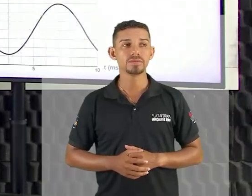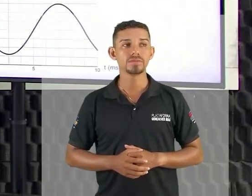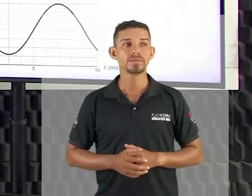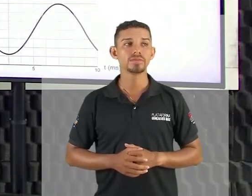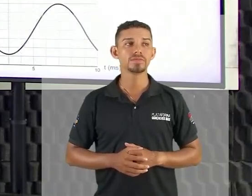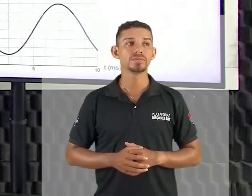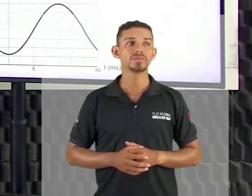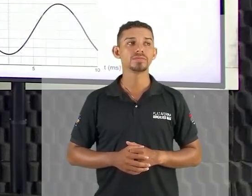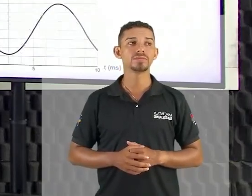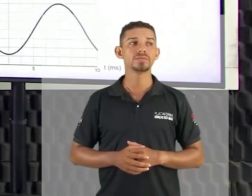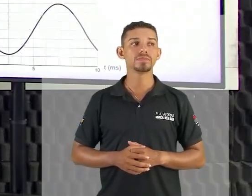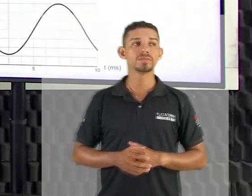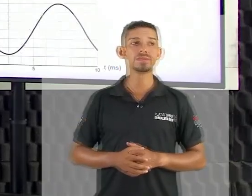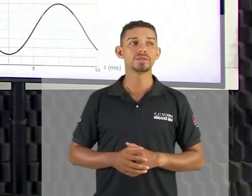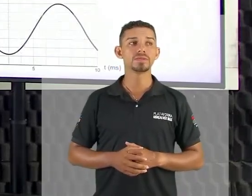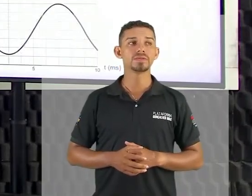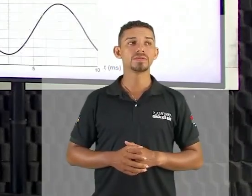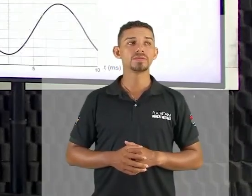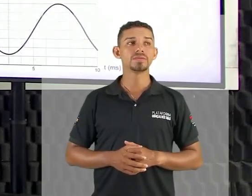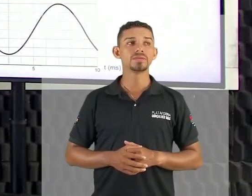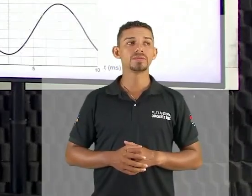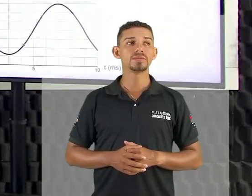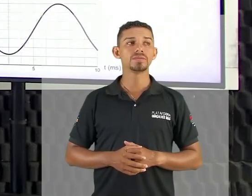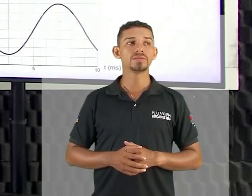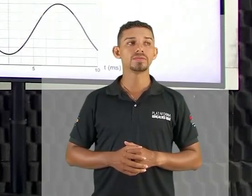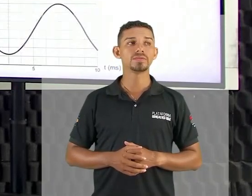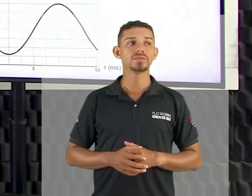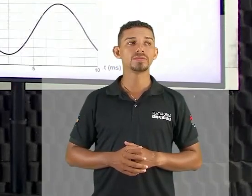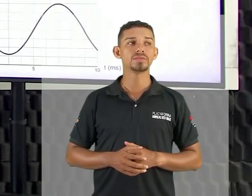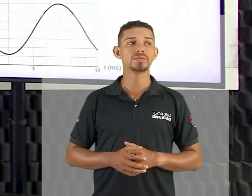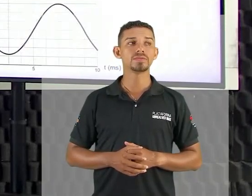milissegundos botar aqui ó 4